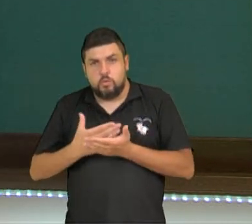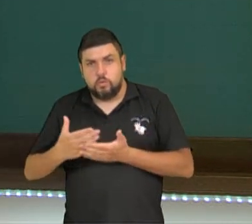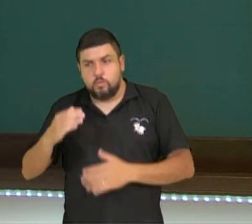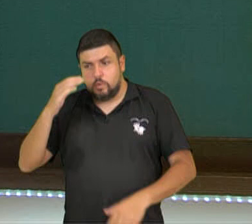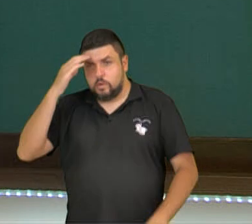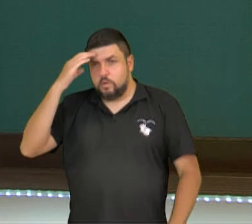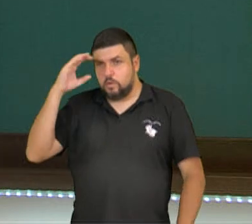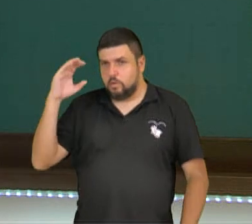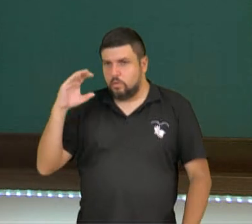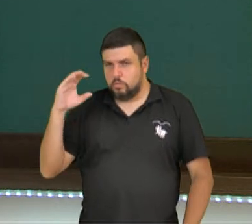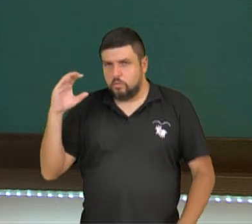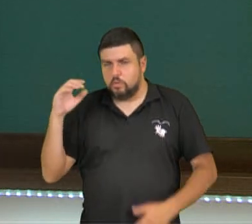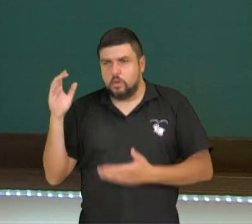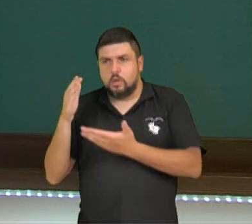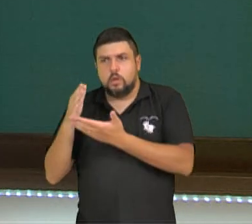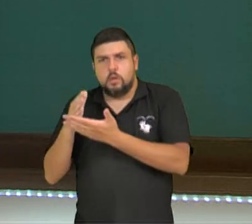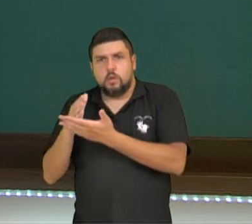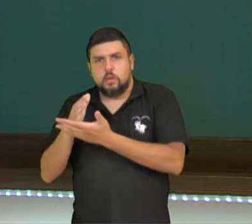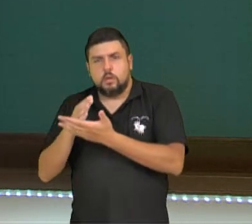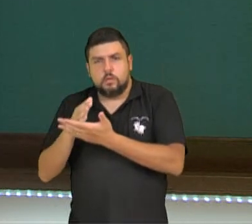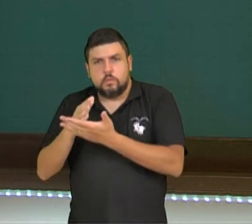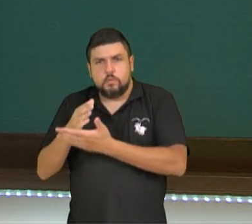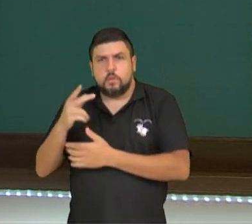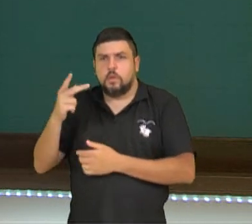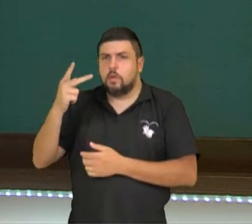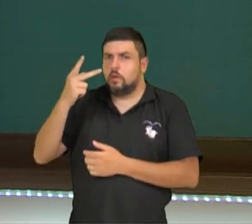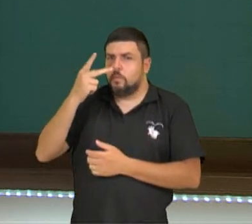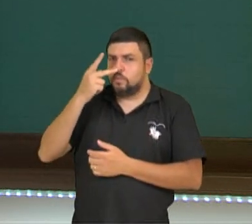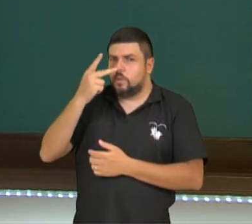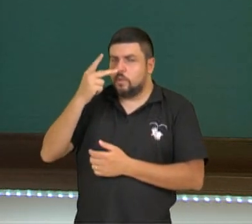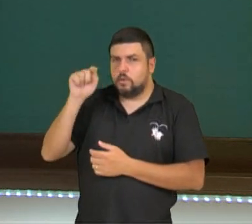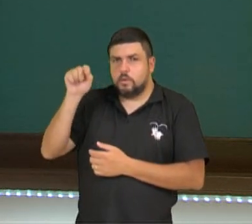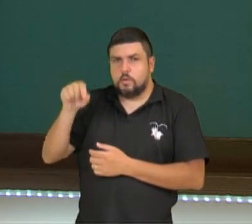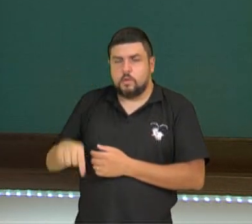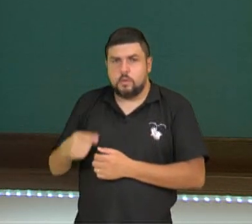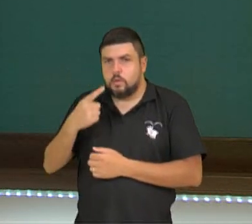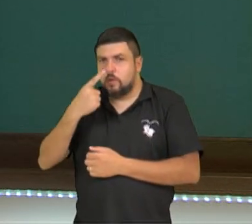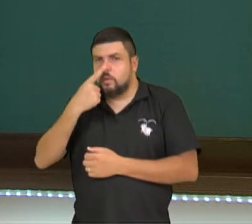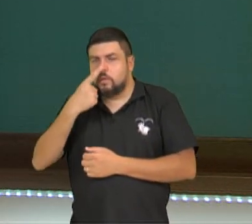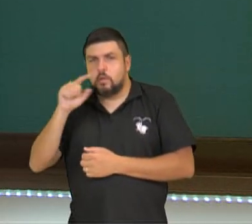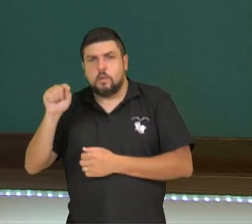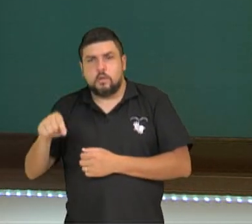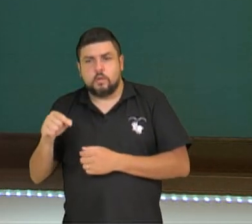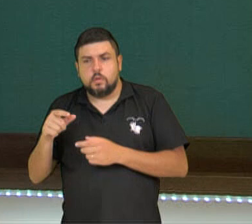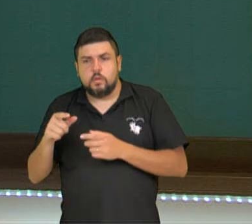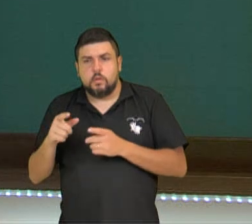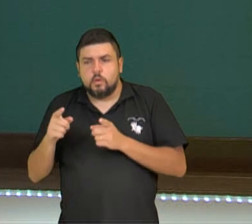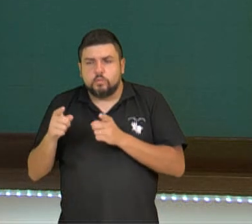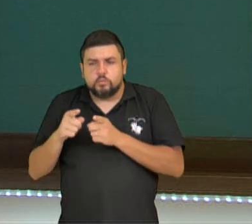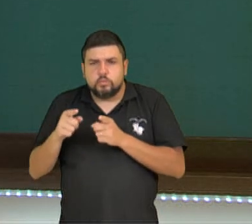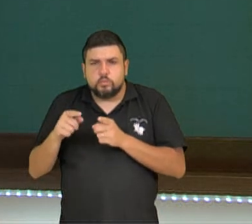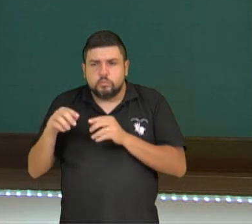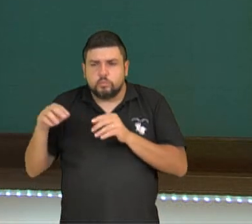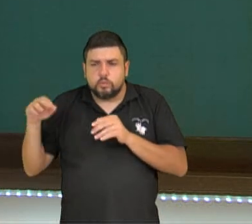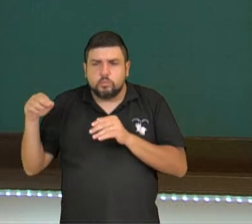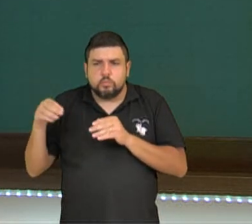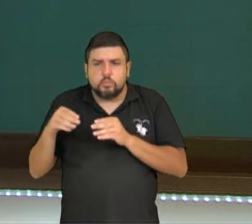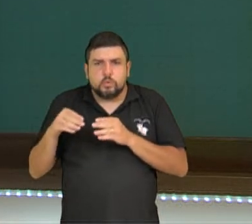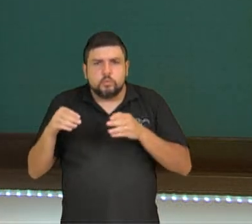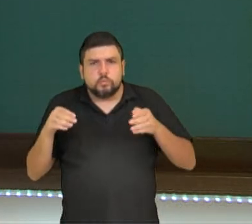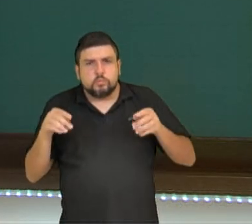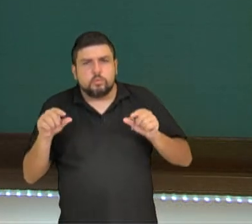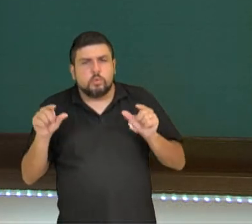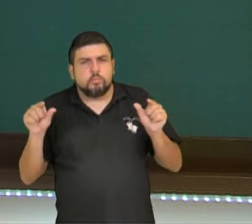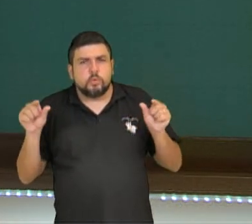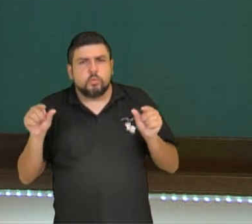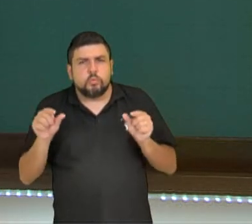na divisa com o município de Pinhais, na junção de dois rios menores ali que acabam iniciando, formando,